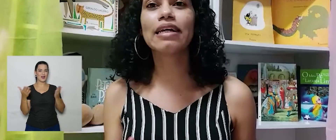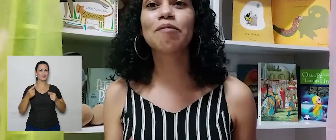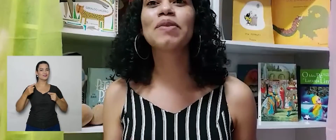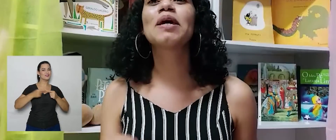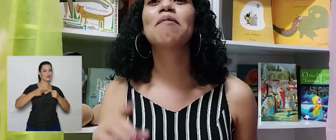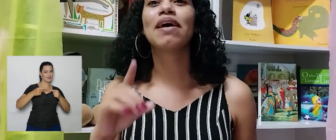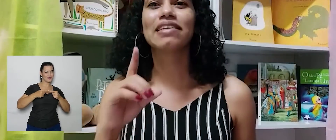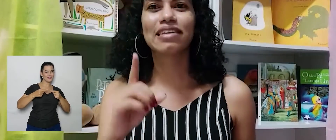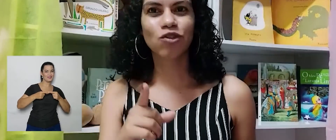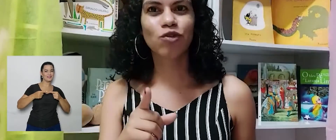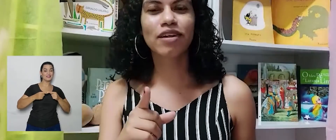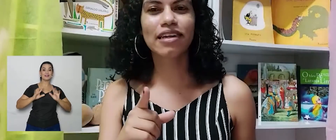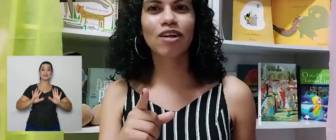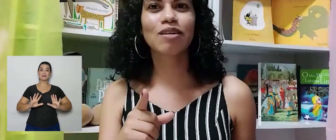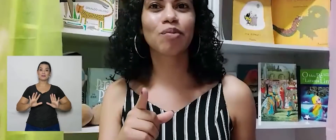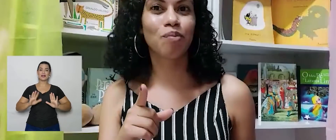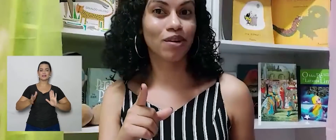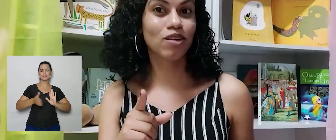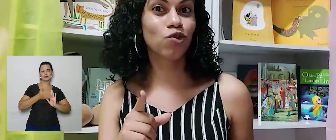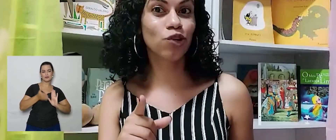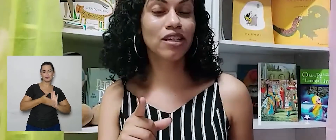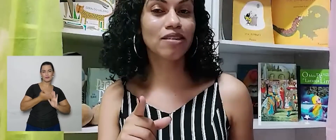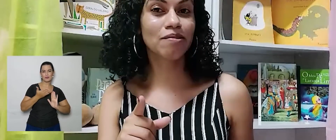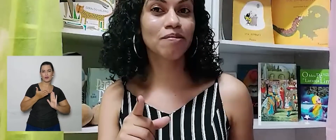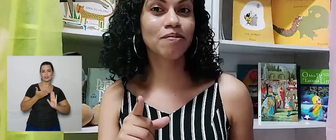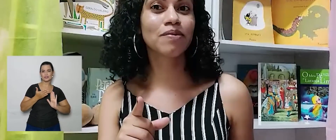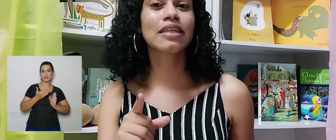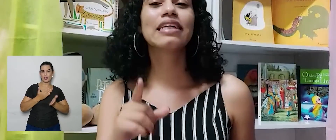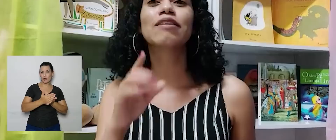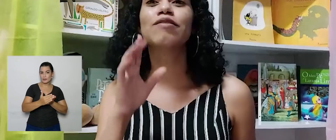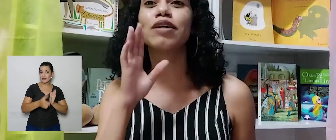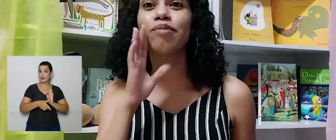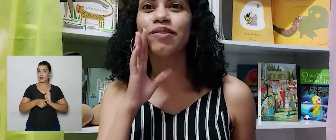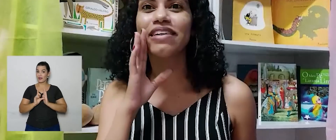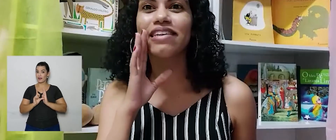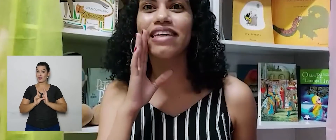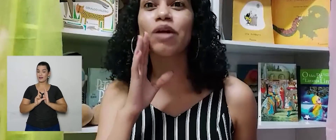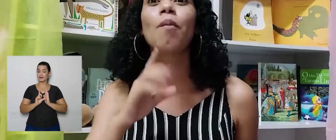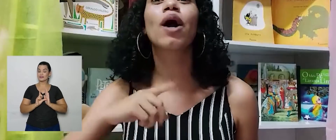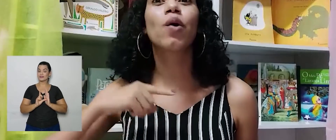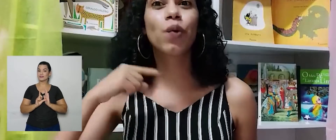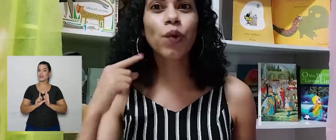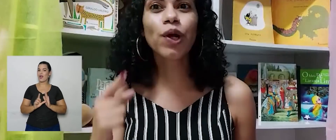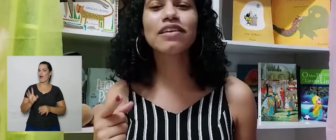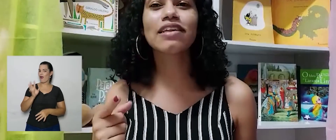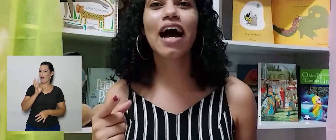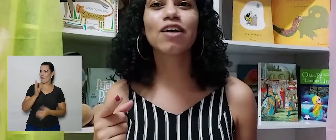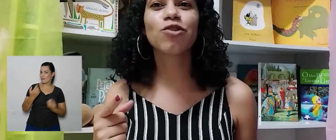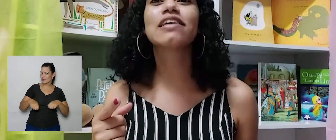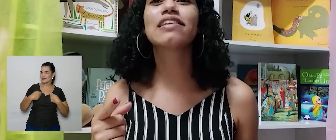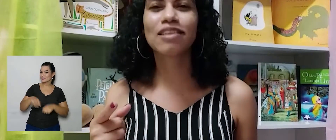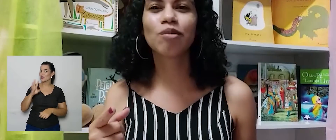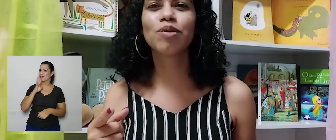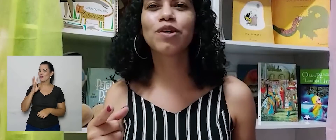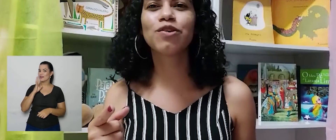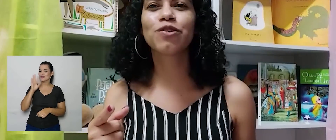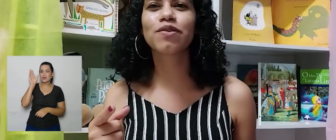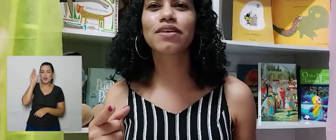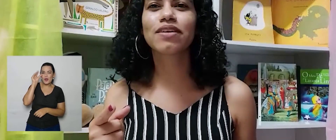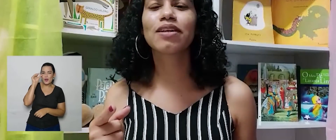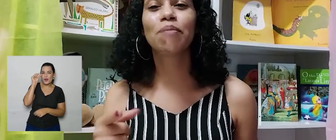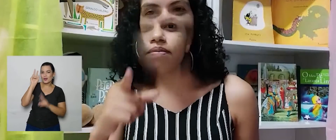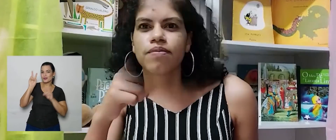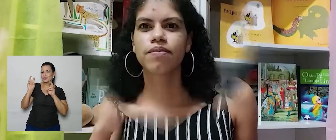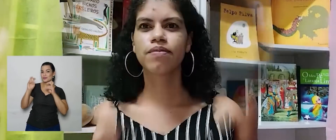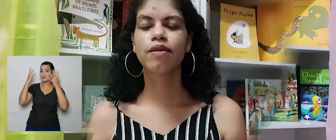com ele. Mas antes de fazer a nossa proposta do dia, vamos conhecer uma curiosidade sobre o